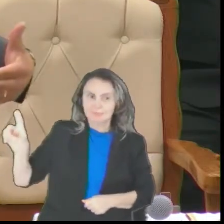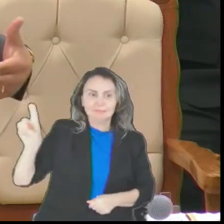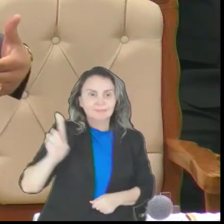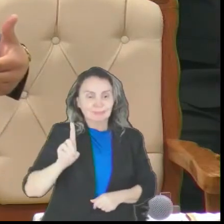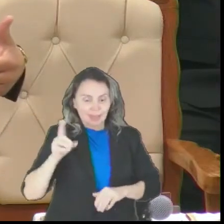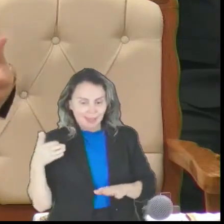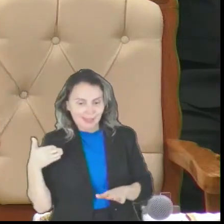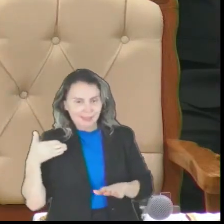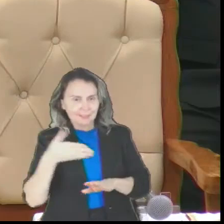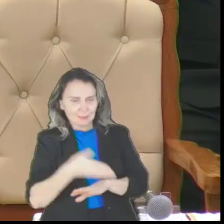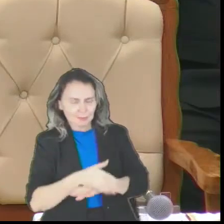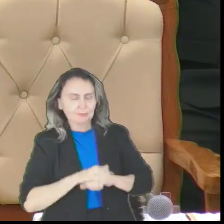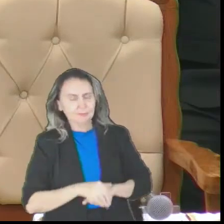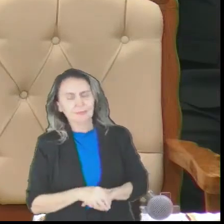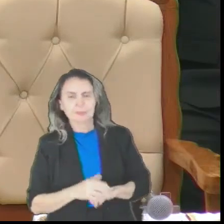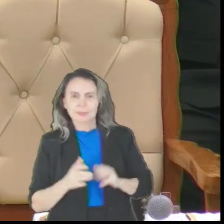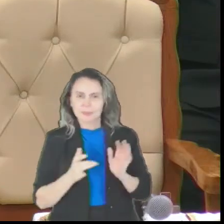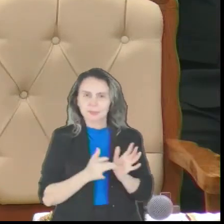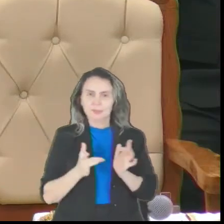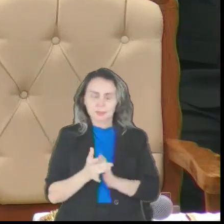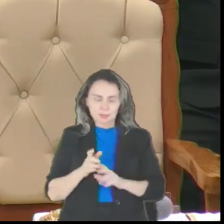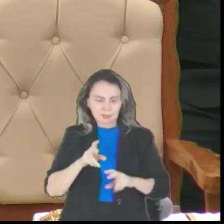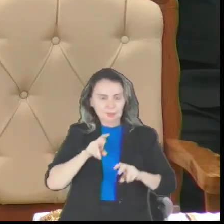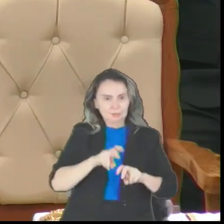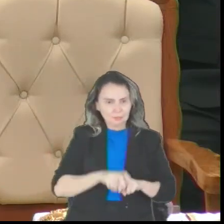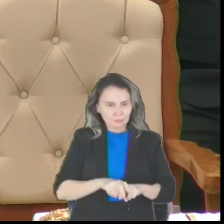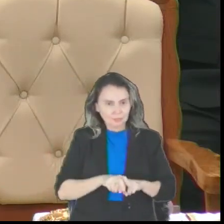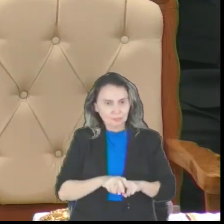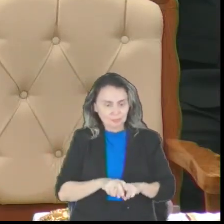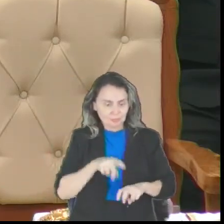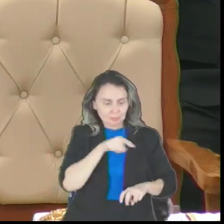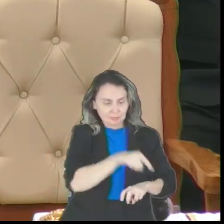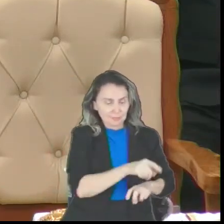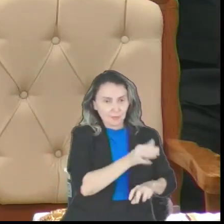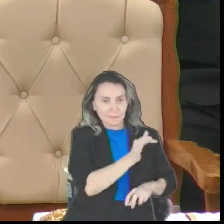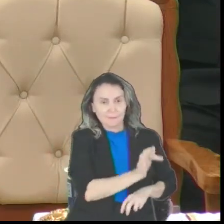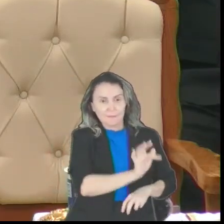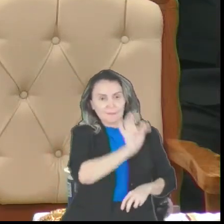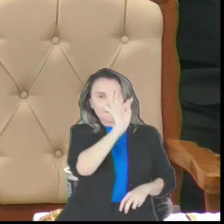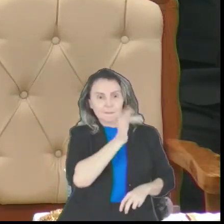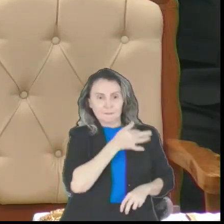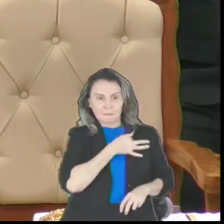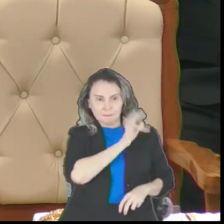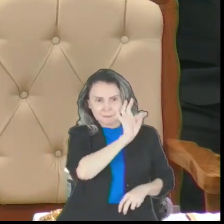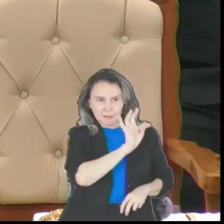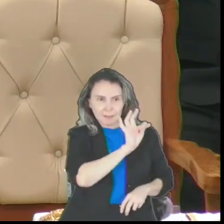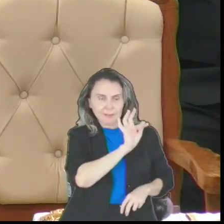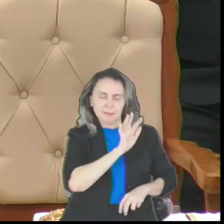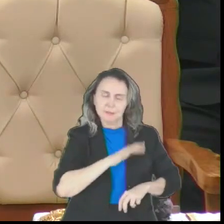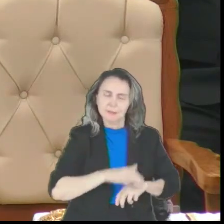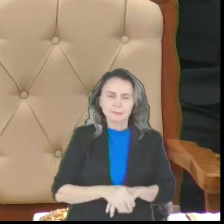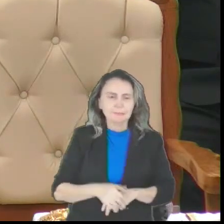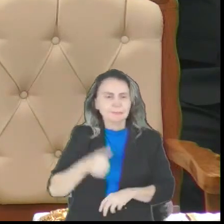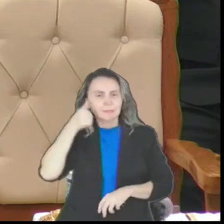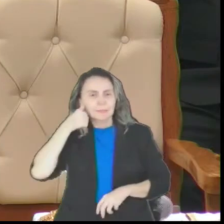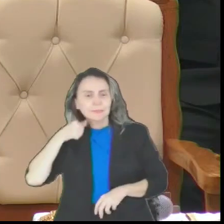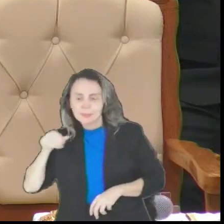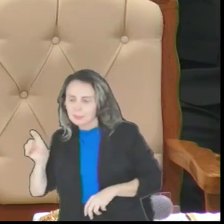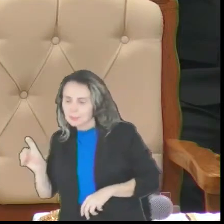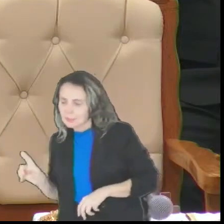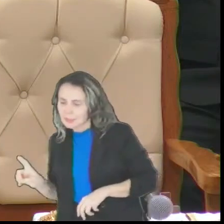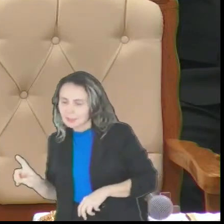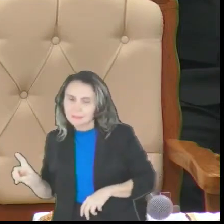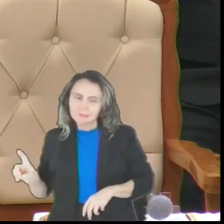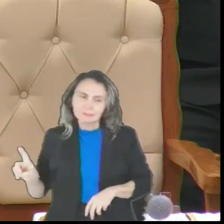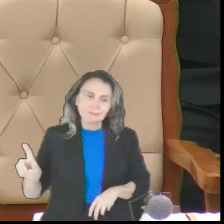como convidado, o fariseu está perto dele, ele coloca as pernas para trás, a mulher sutilmente, de uma forma